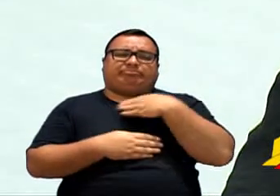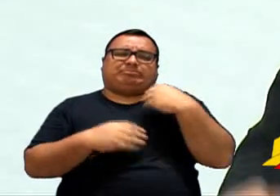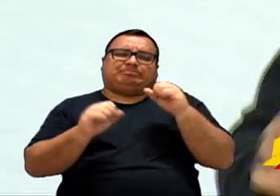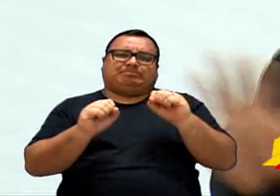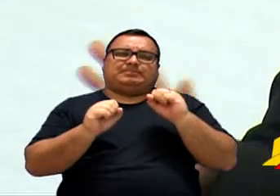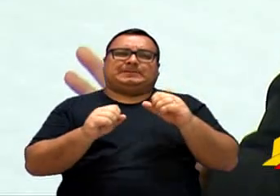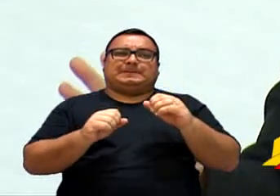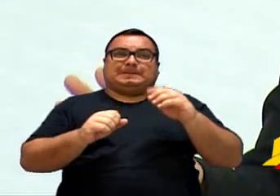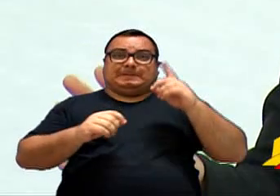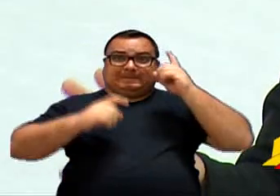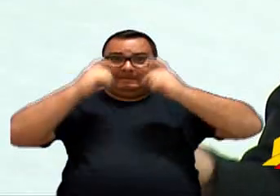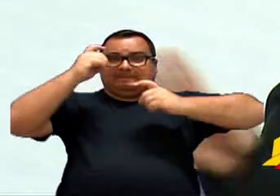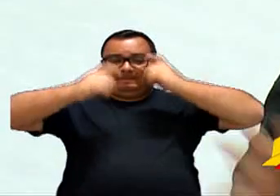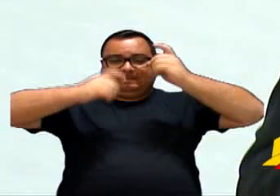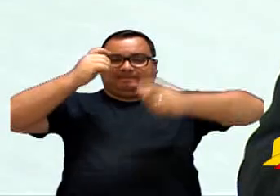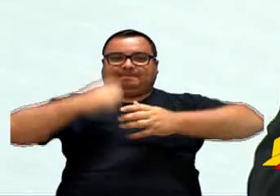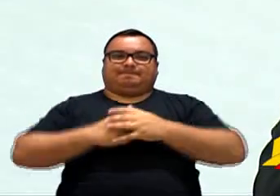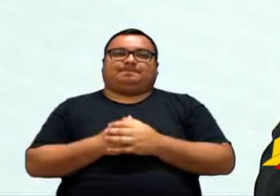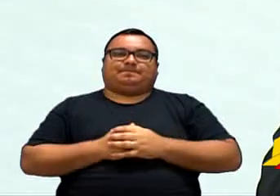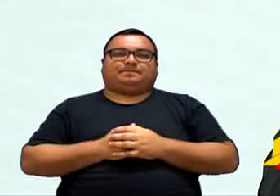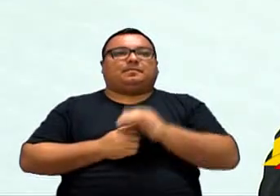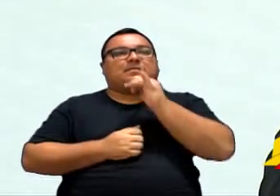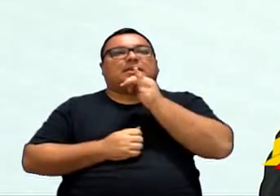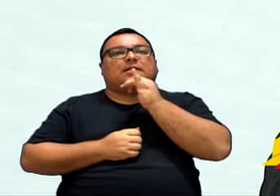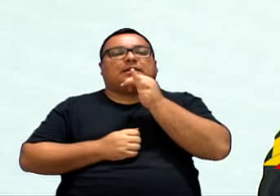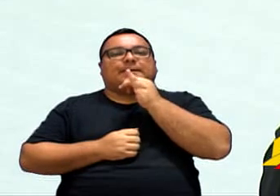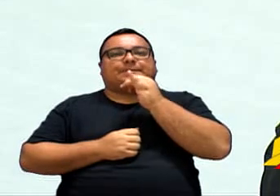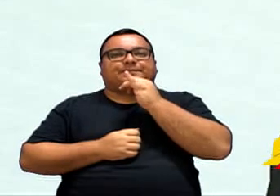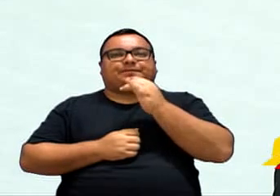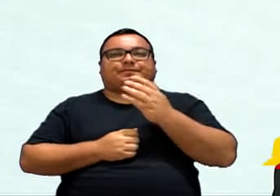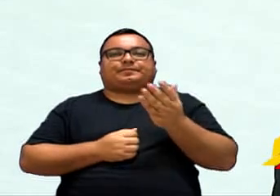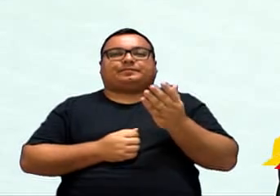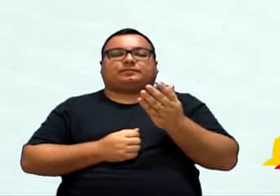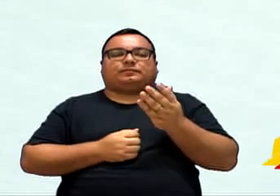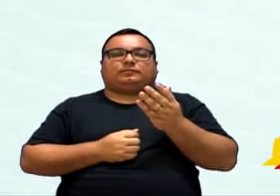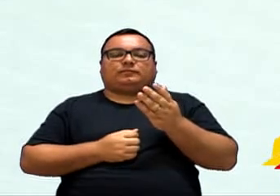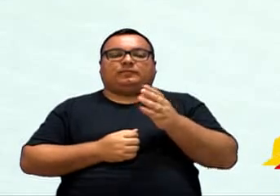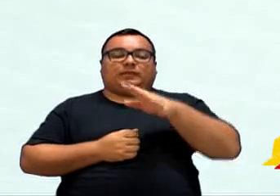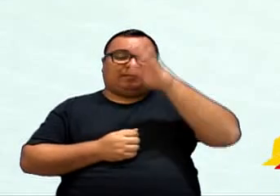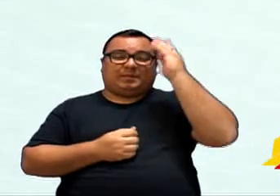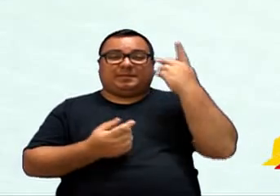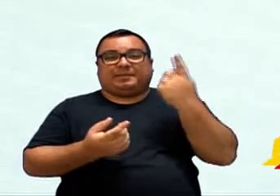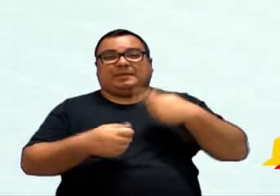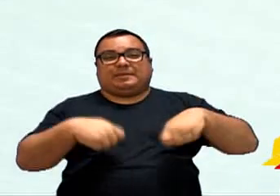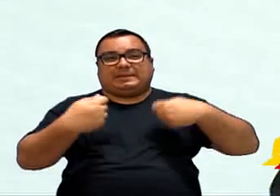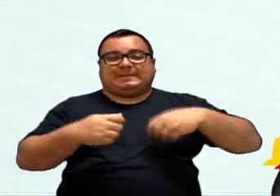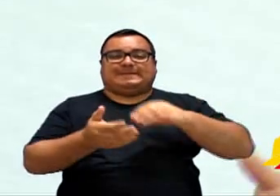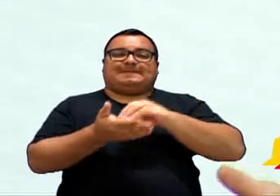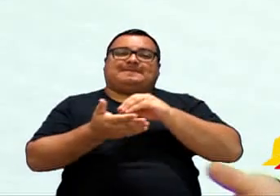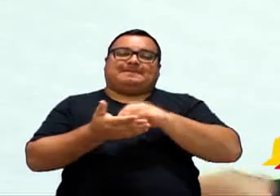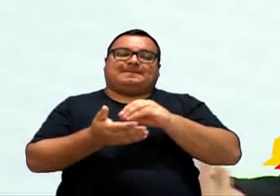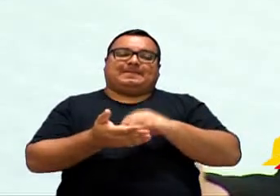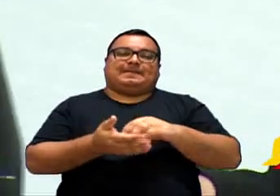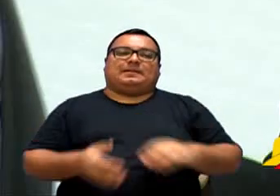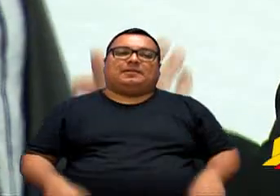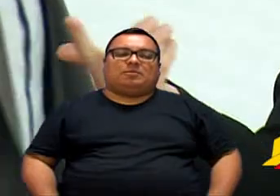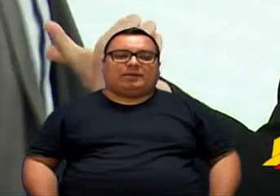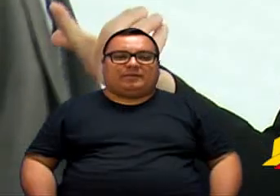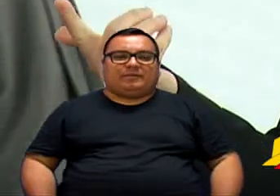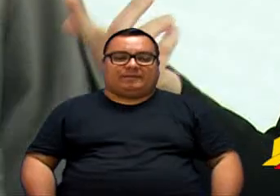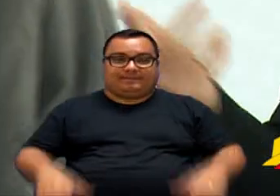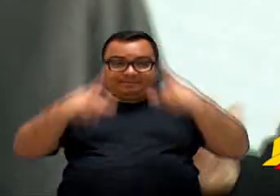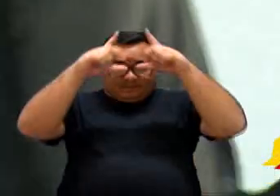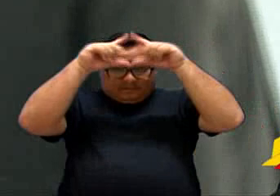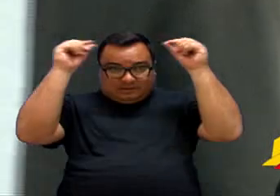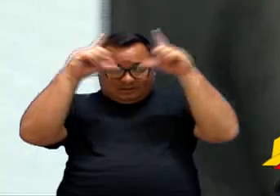da Unesp, com o médico nem pensar, mas com a enfermeira já está difícil porque falta enfermeiras nas UBSs. Tem UBS que tem